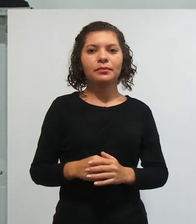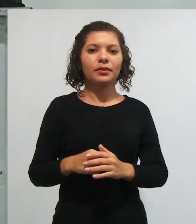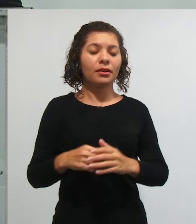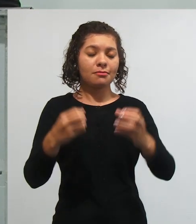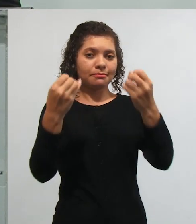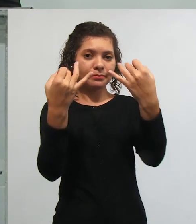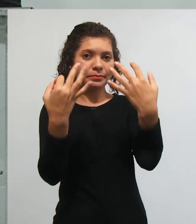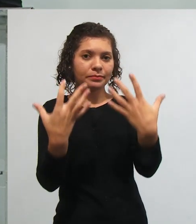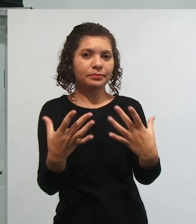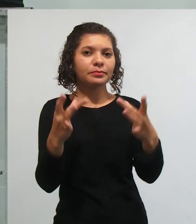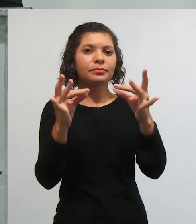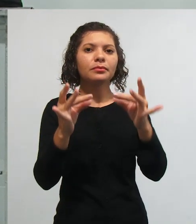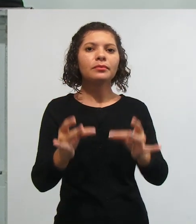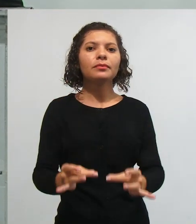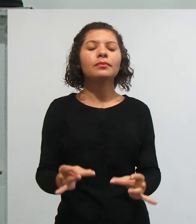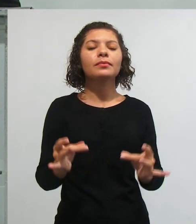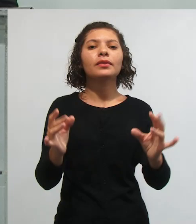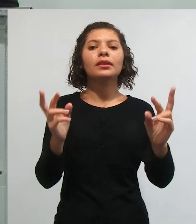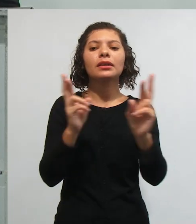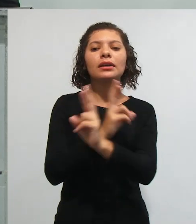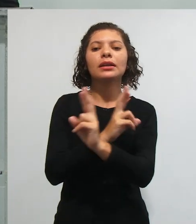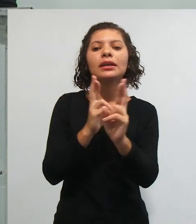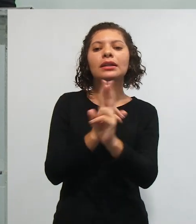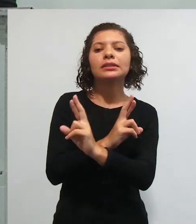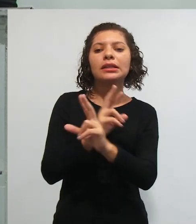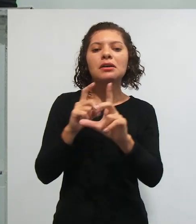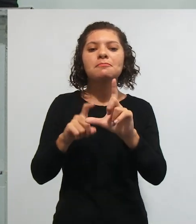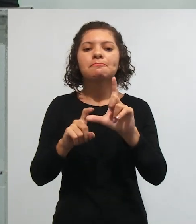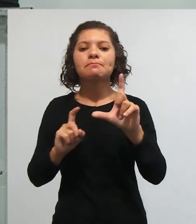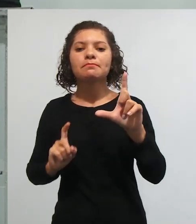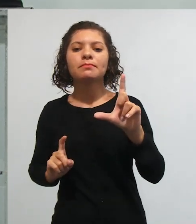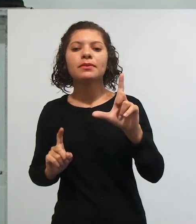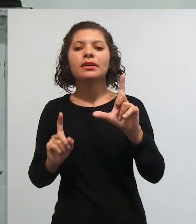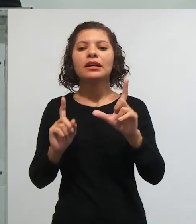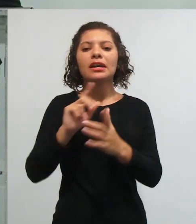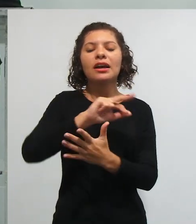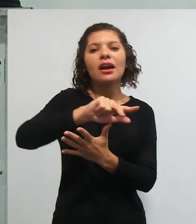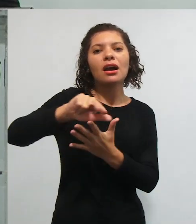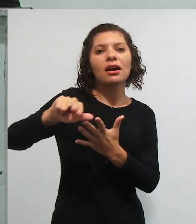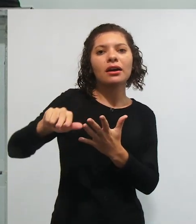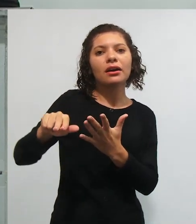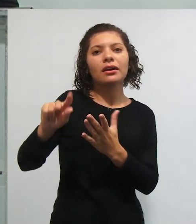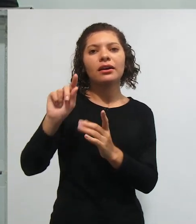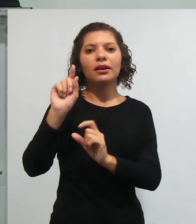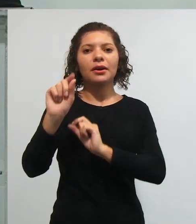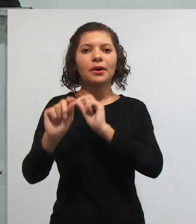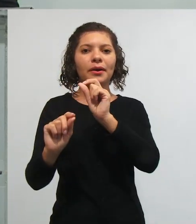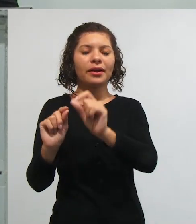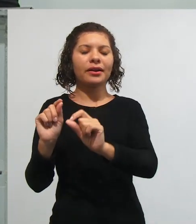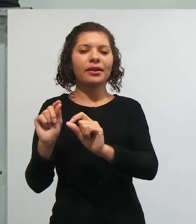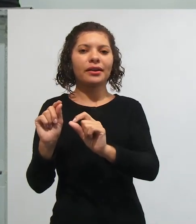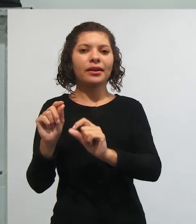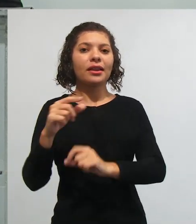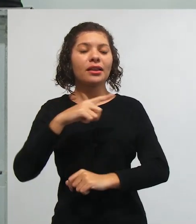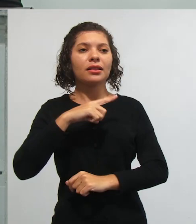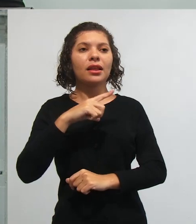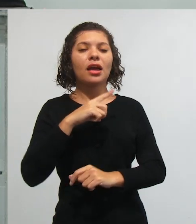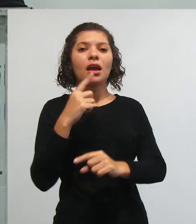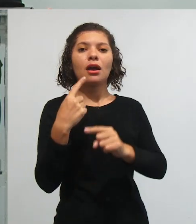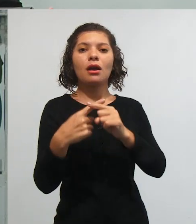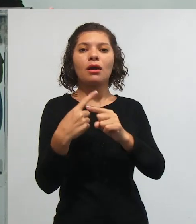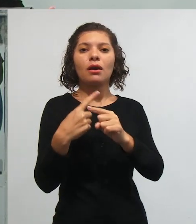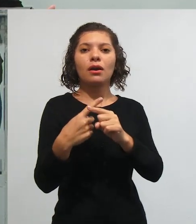pra gente falar sobre isso essa relação de interdependência e diferença ela só existe